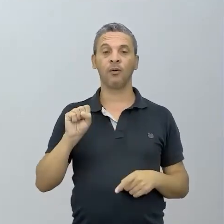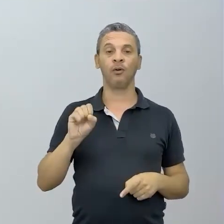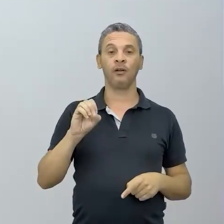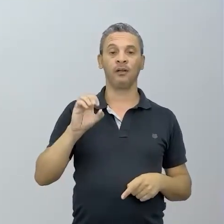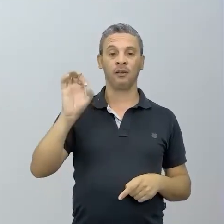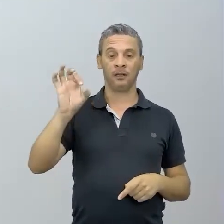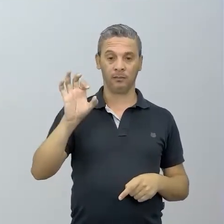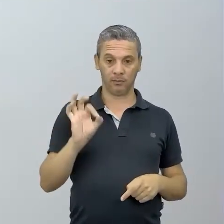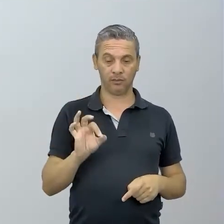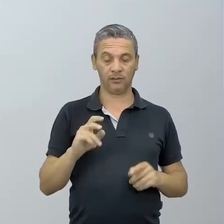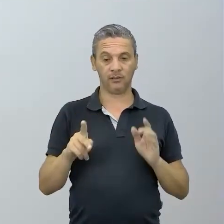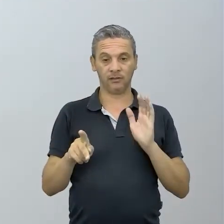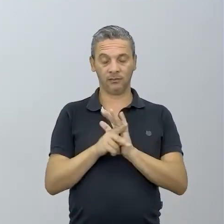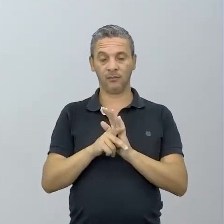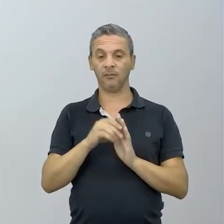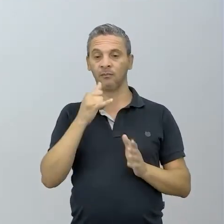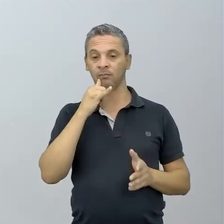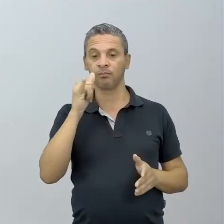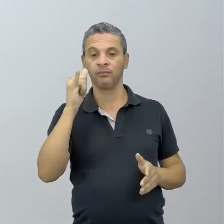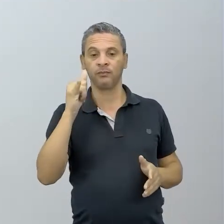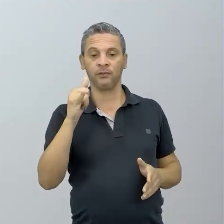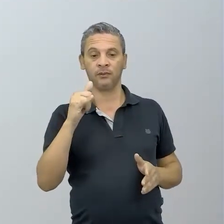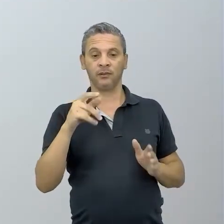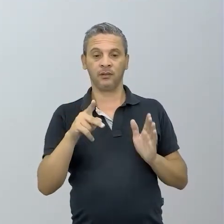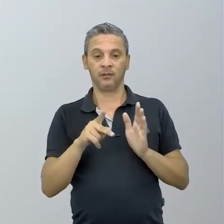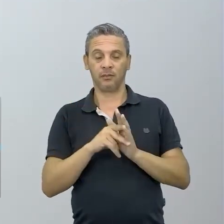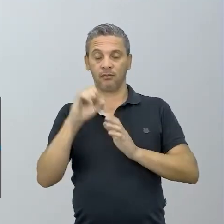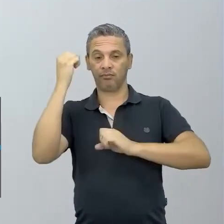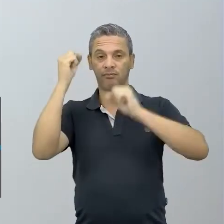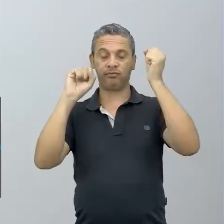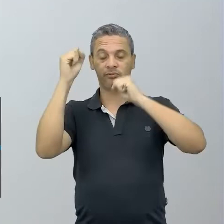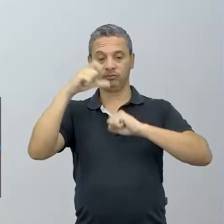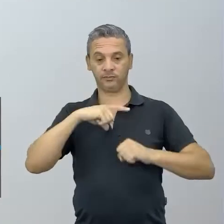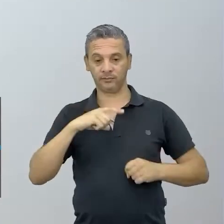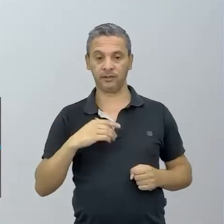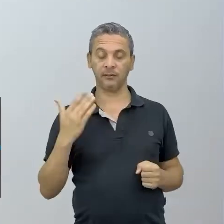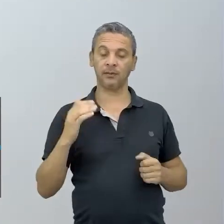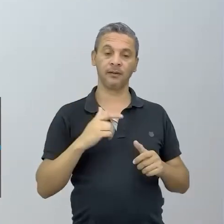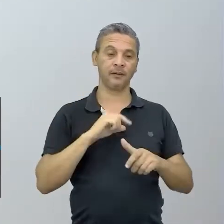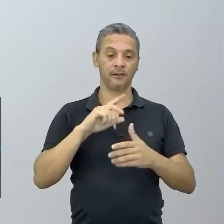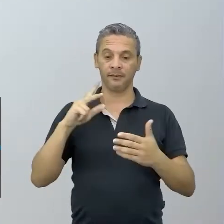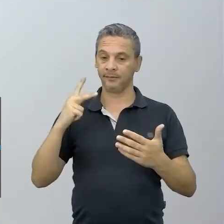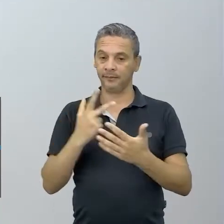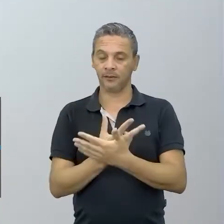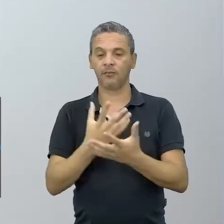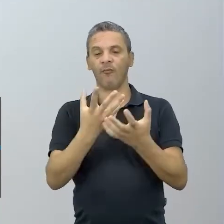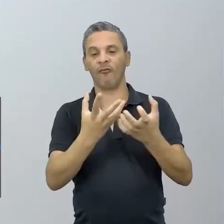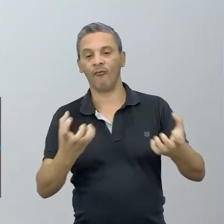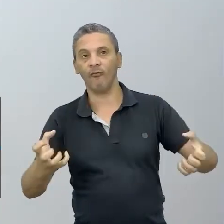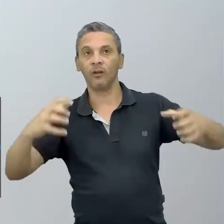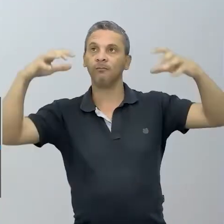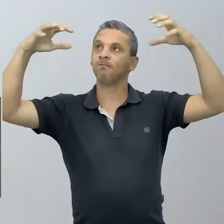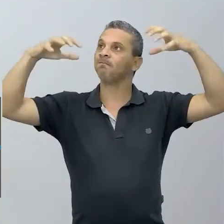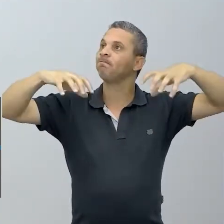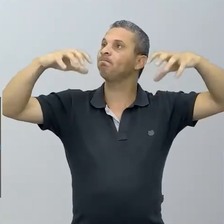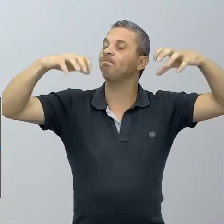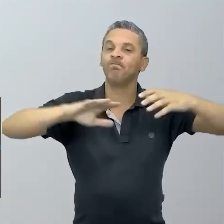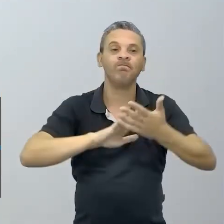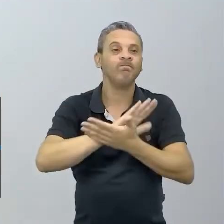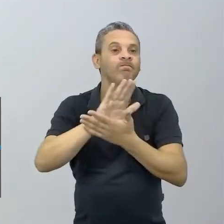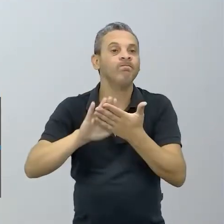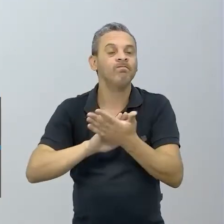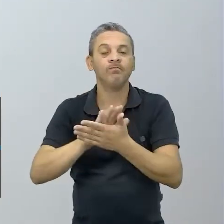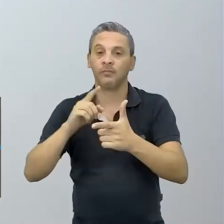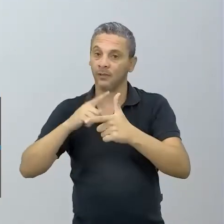da matriz energética brasileira era das hidrelétricas, tá certo? Só que aí teve uma seca muito grande e aí a gente teve problema.